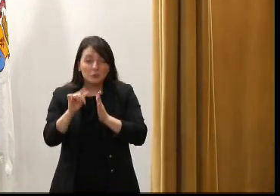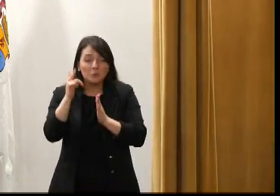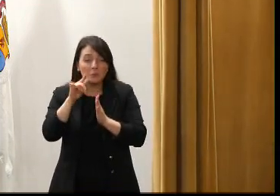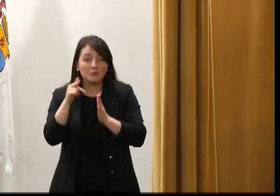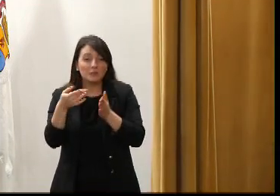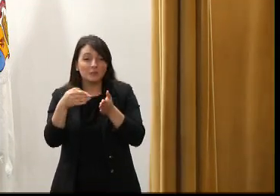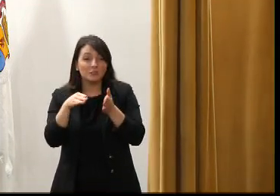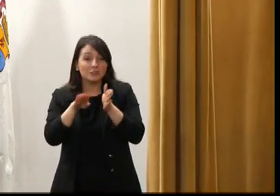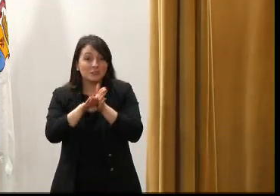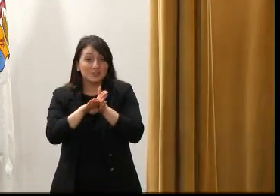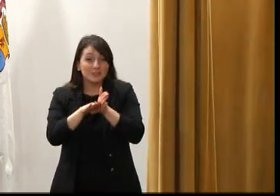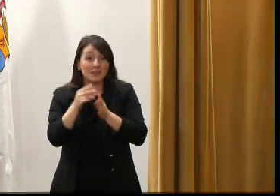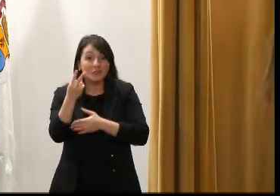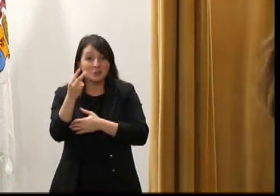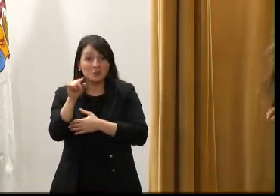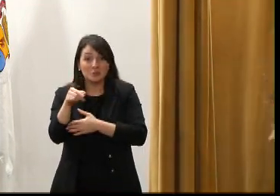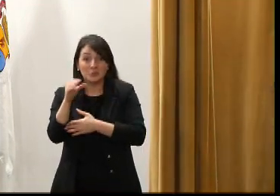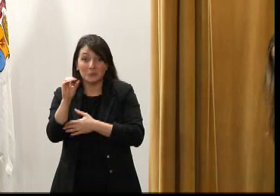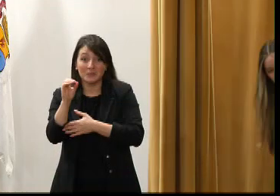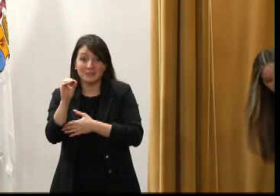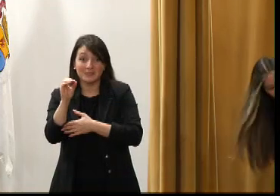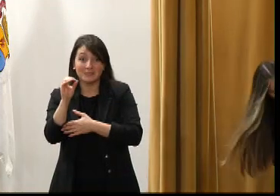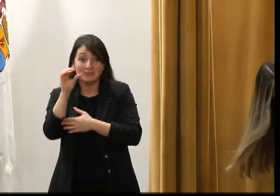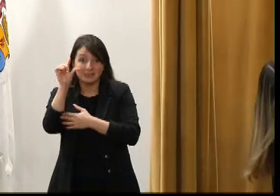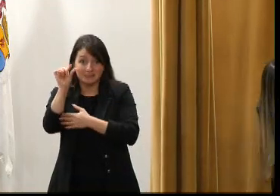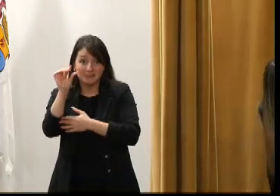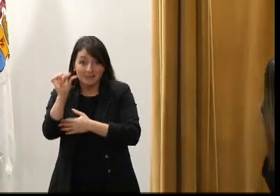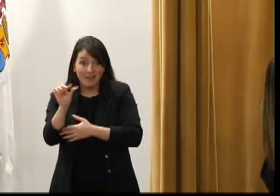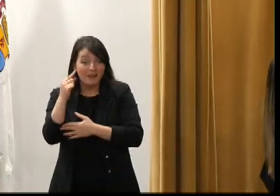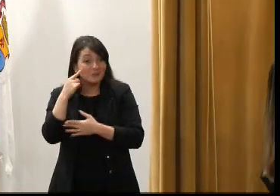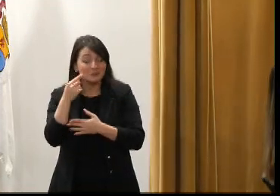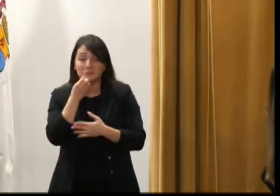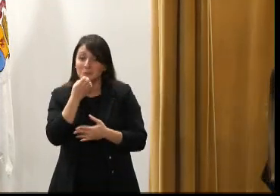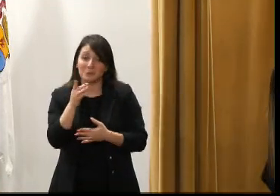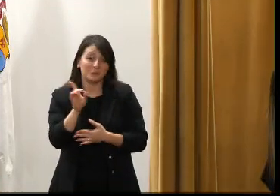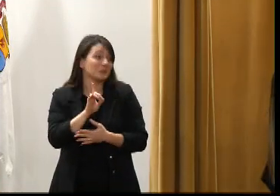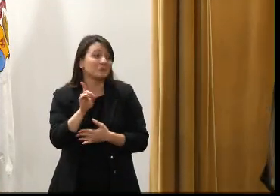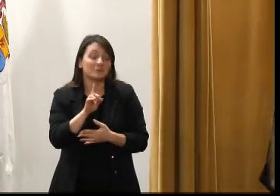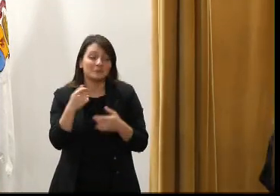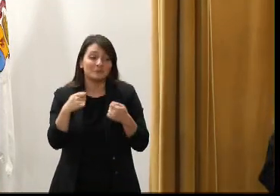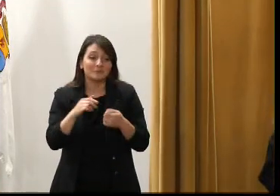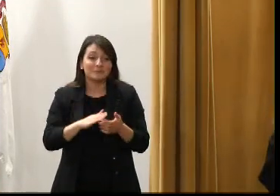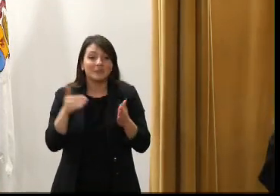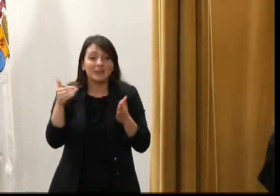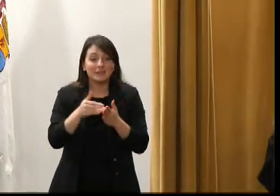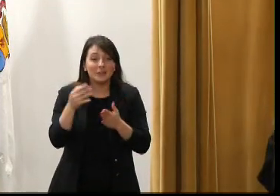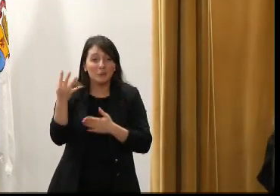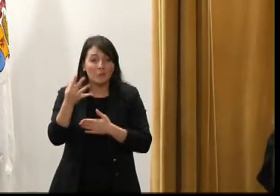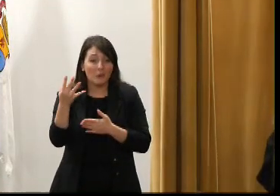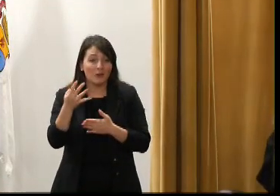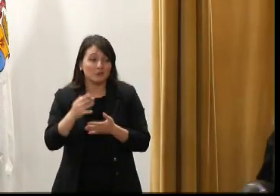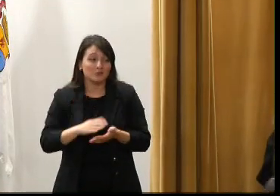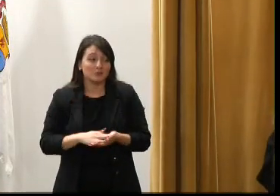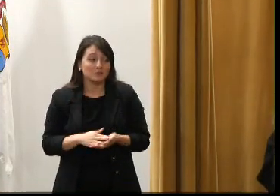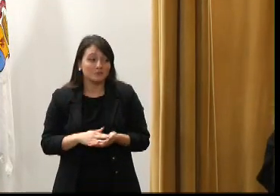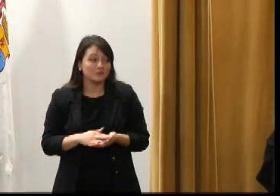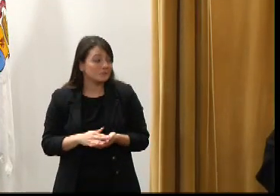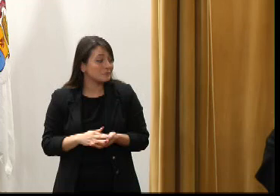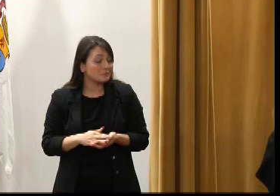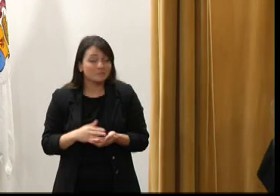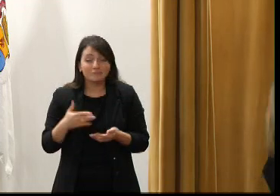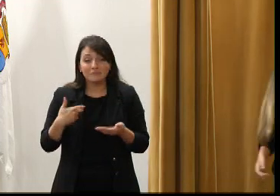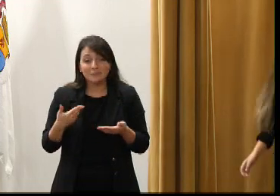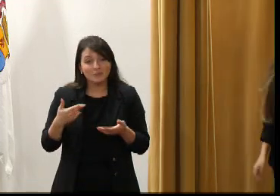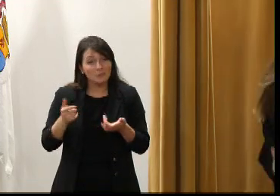2 graus. Não é desejável. Não é. Ou, né, chegar até 4 graus, que daí, então, a imprevisibilidade